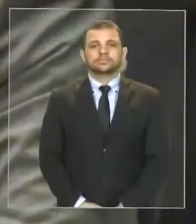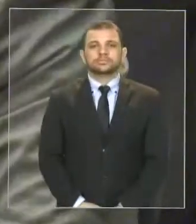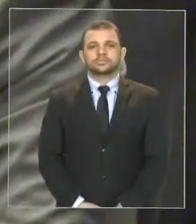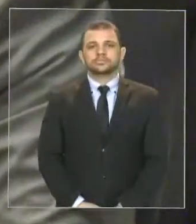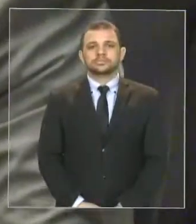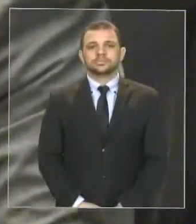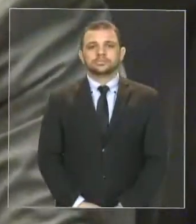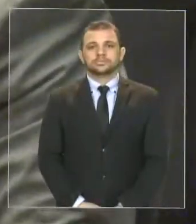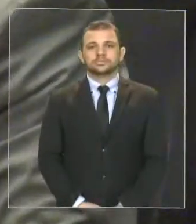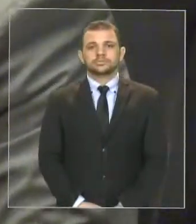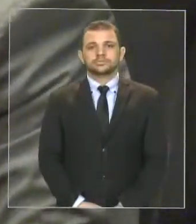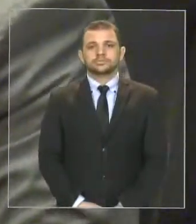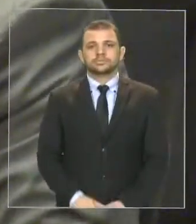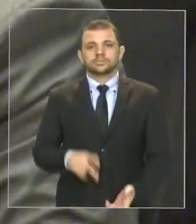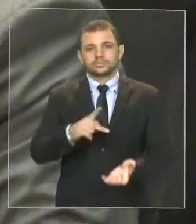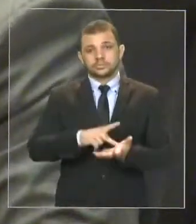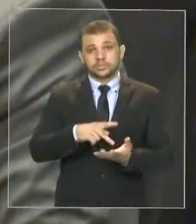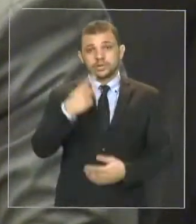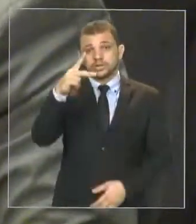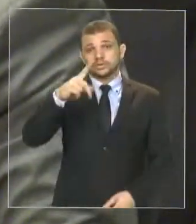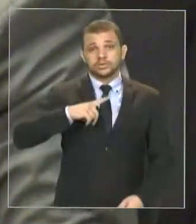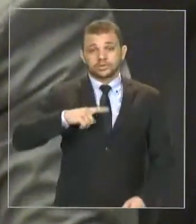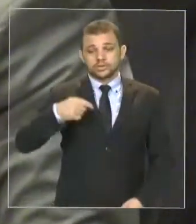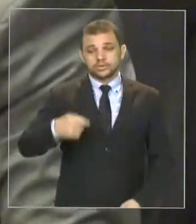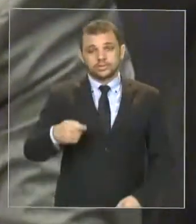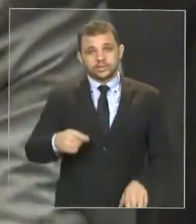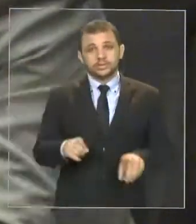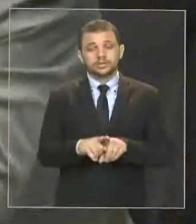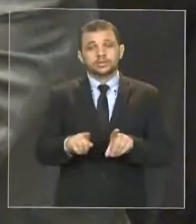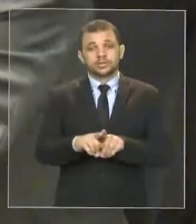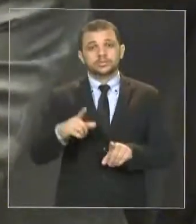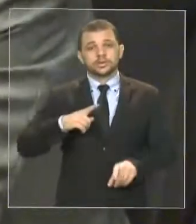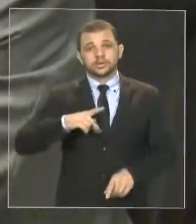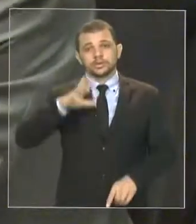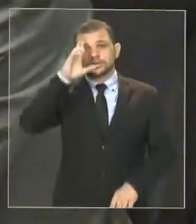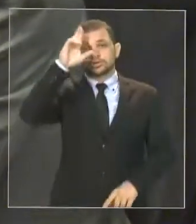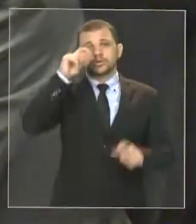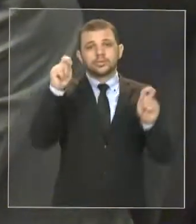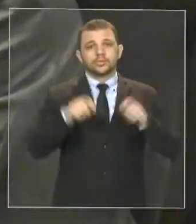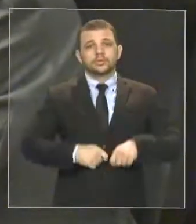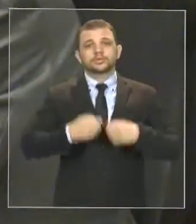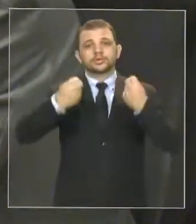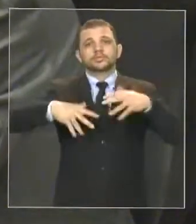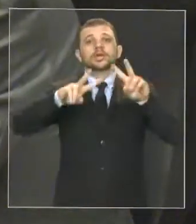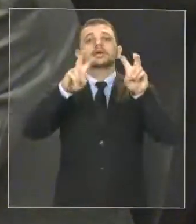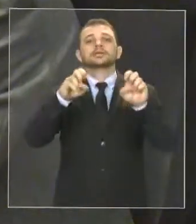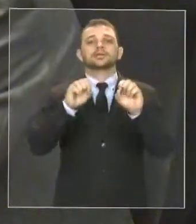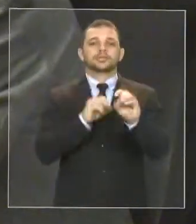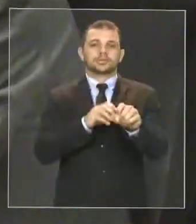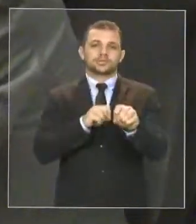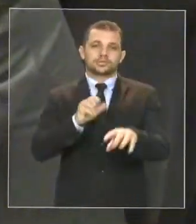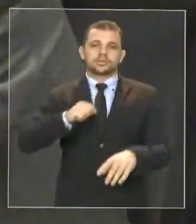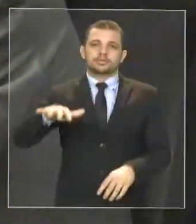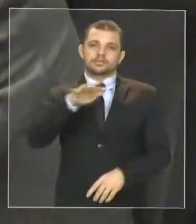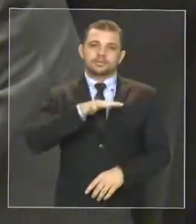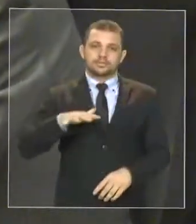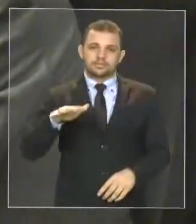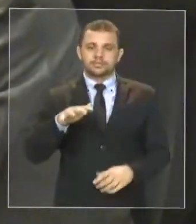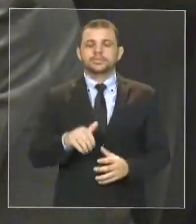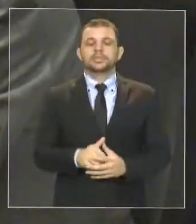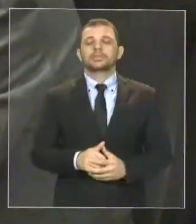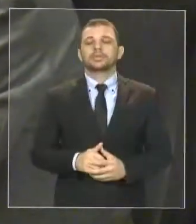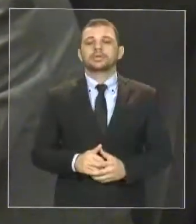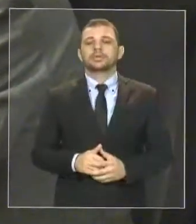e toda, na verdade, também autoridade para falar nesse assunto, no caso da educação.